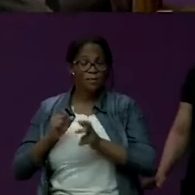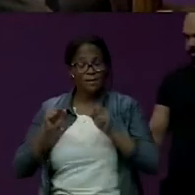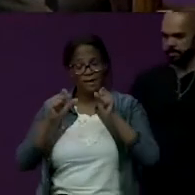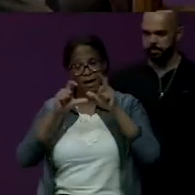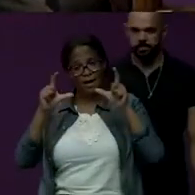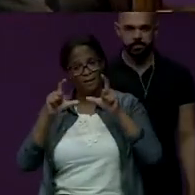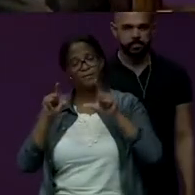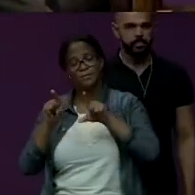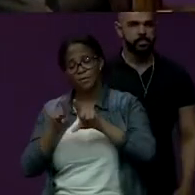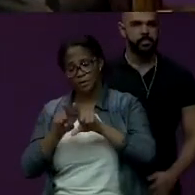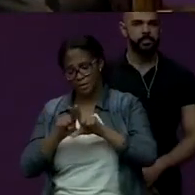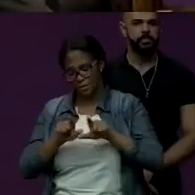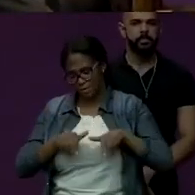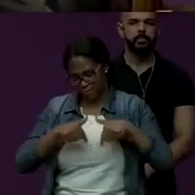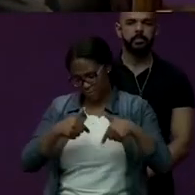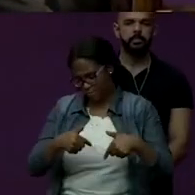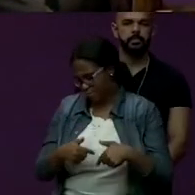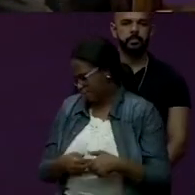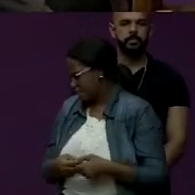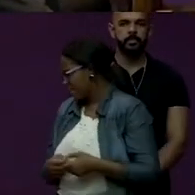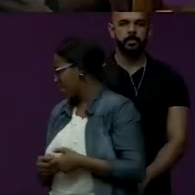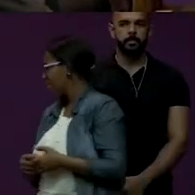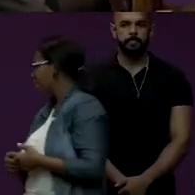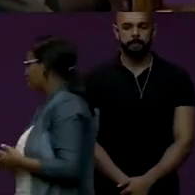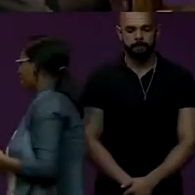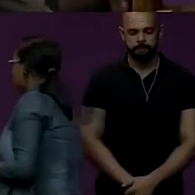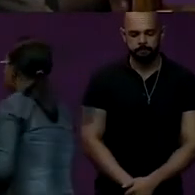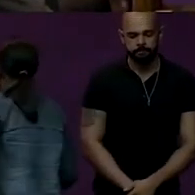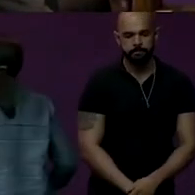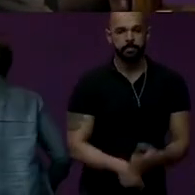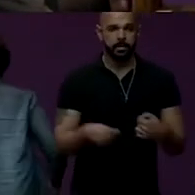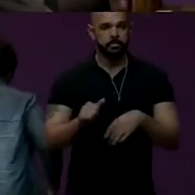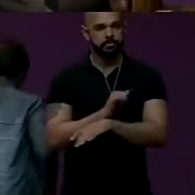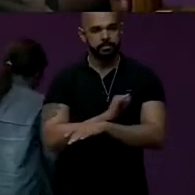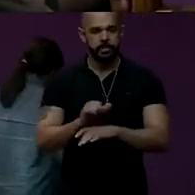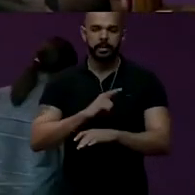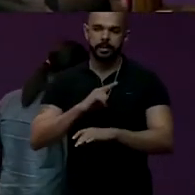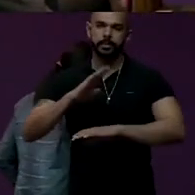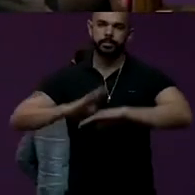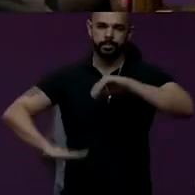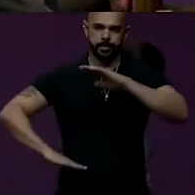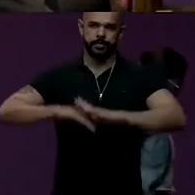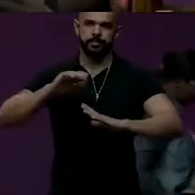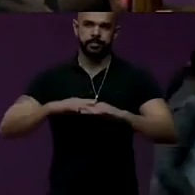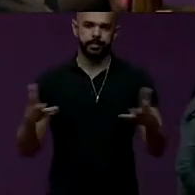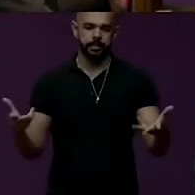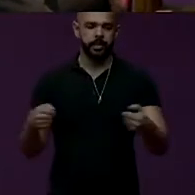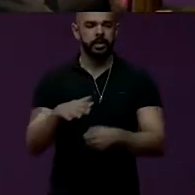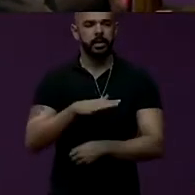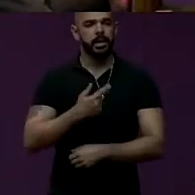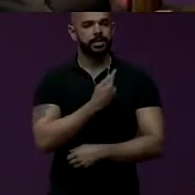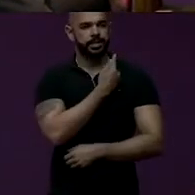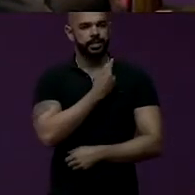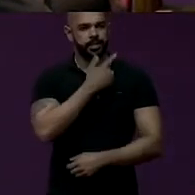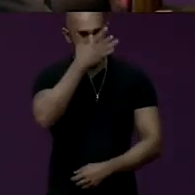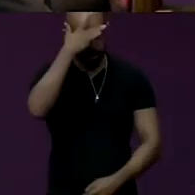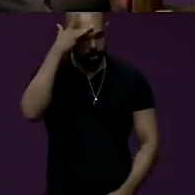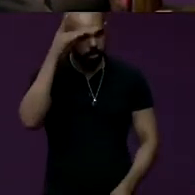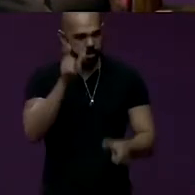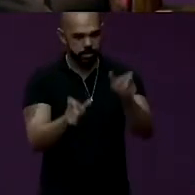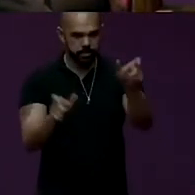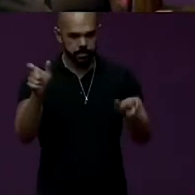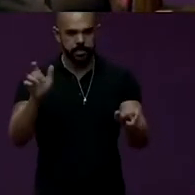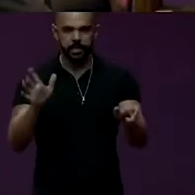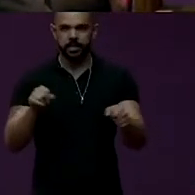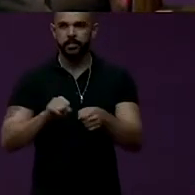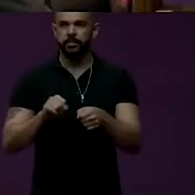isso e às vezes até criar programas especiais, mecanismos. A gente tem profissionais excelentes na área de gestão de pessoas, né,